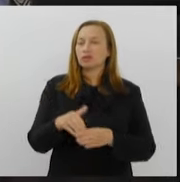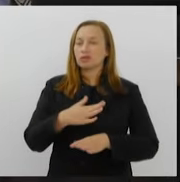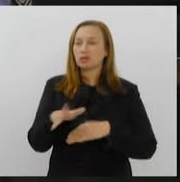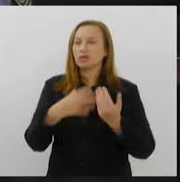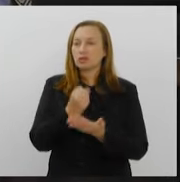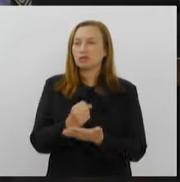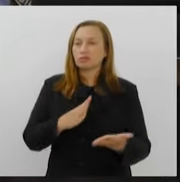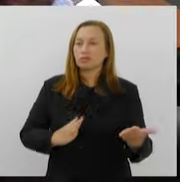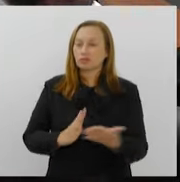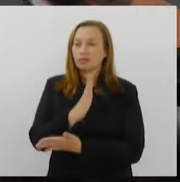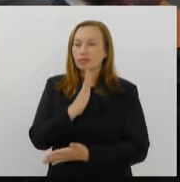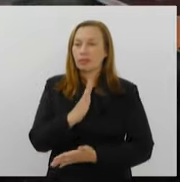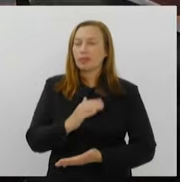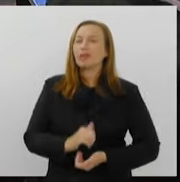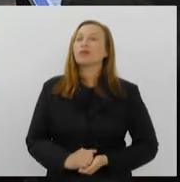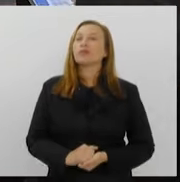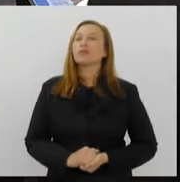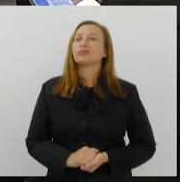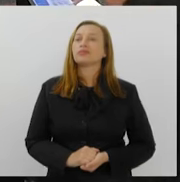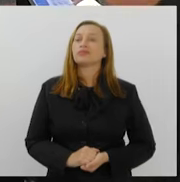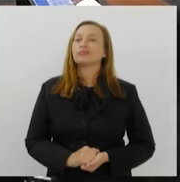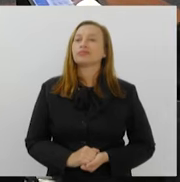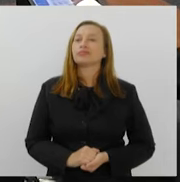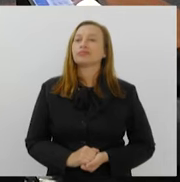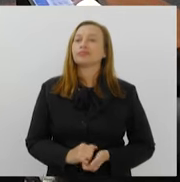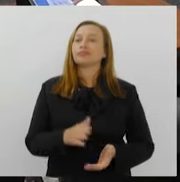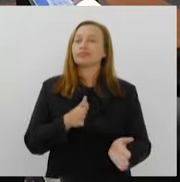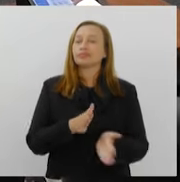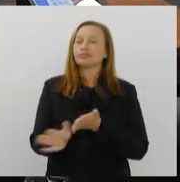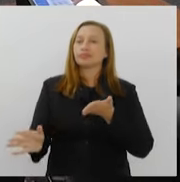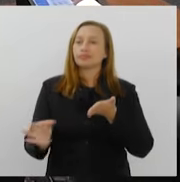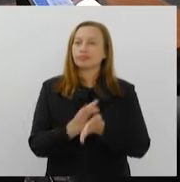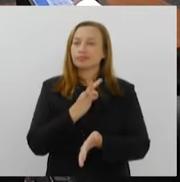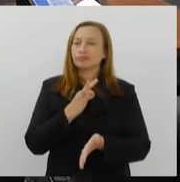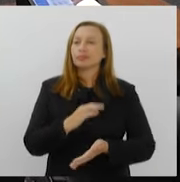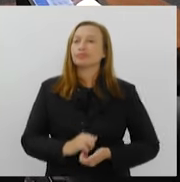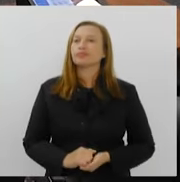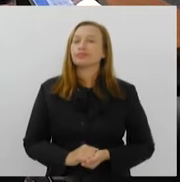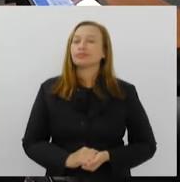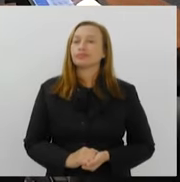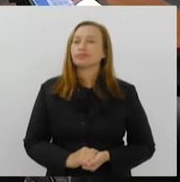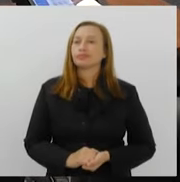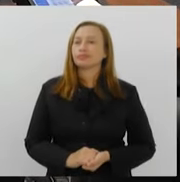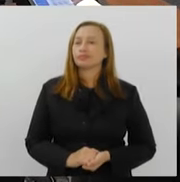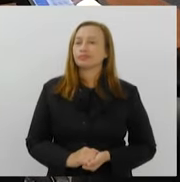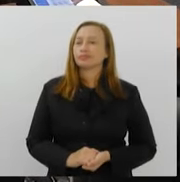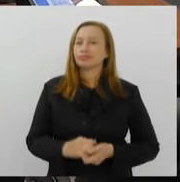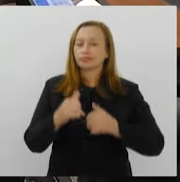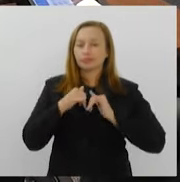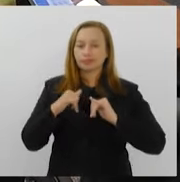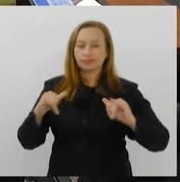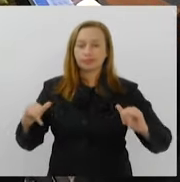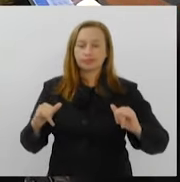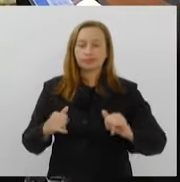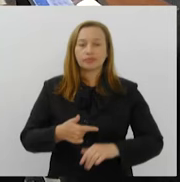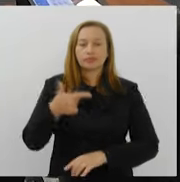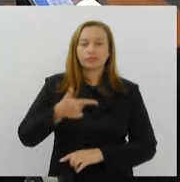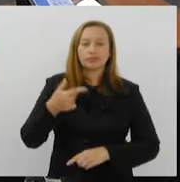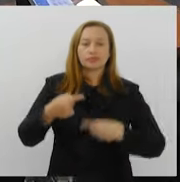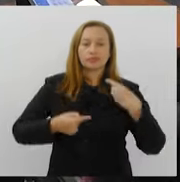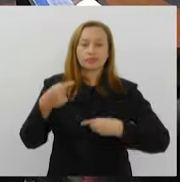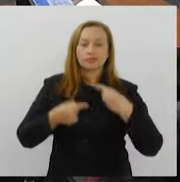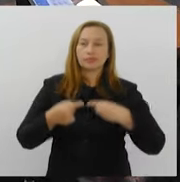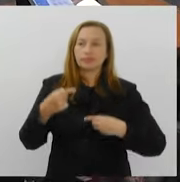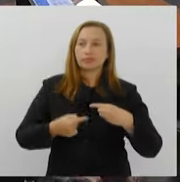aprovam, permaneçam como estão. Aprovado, vai autógrafo. Anuncio. Em segunda